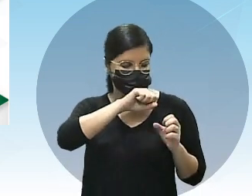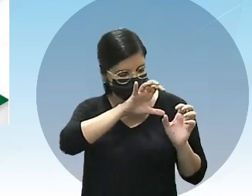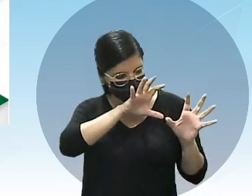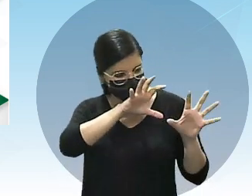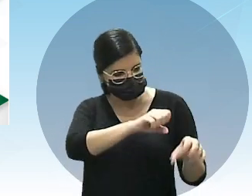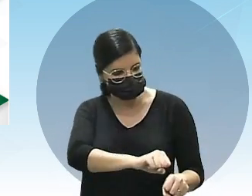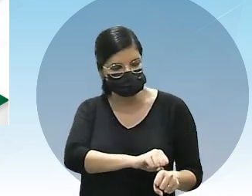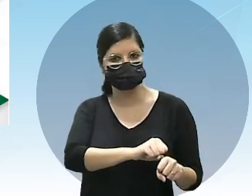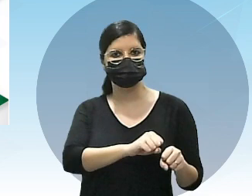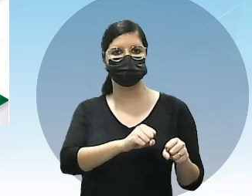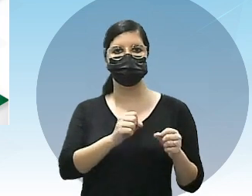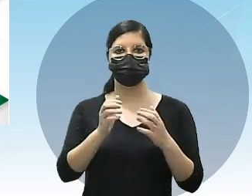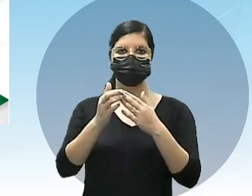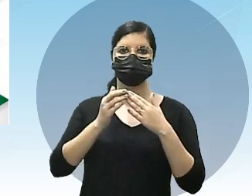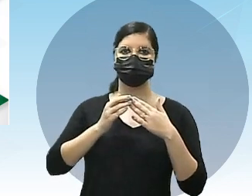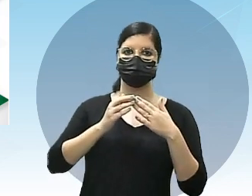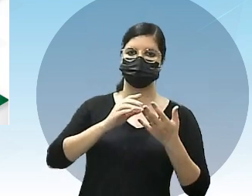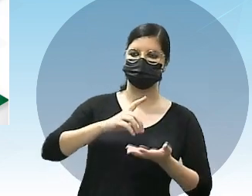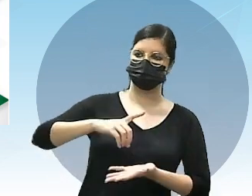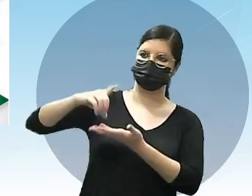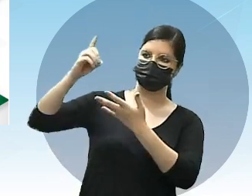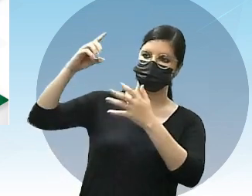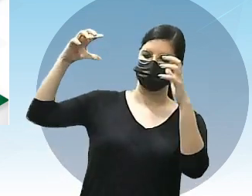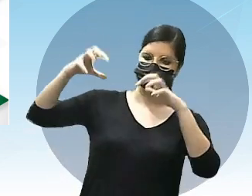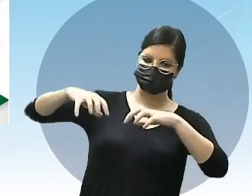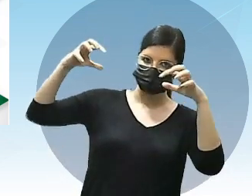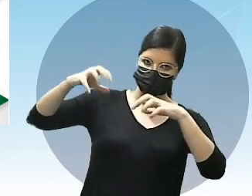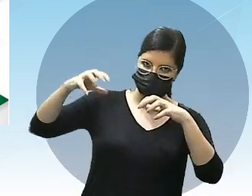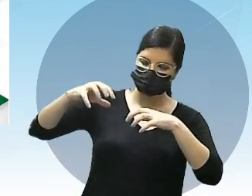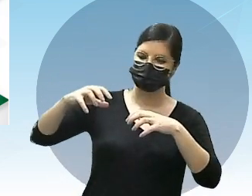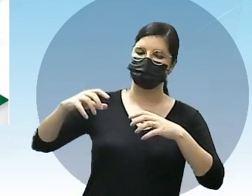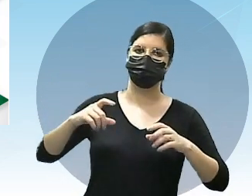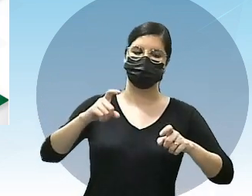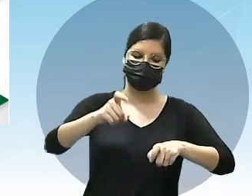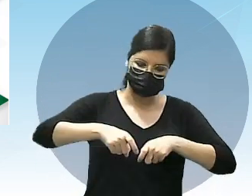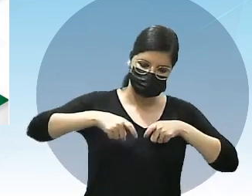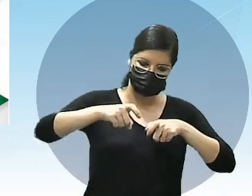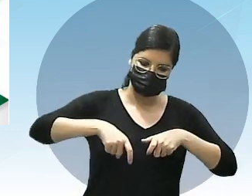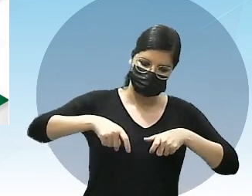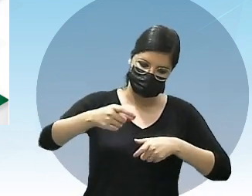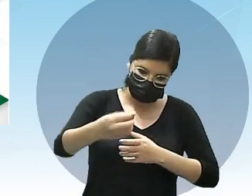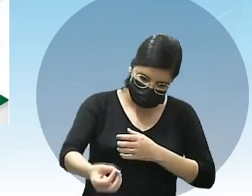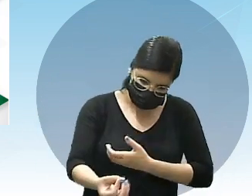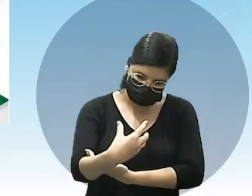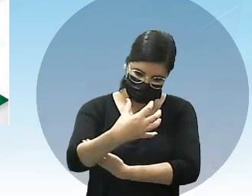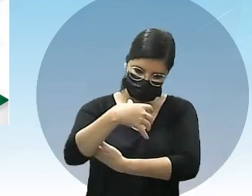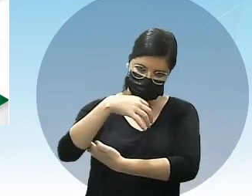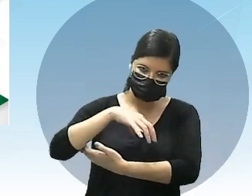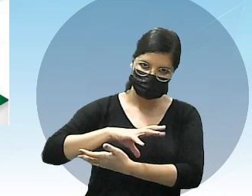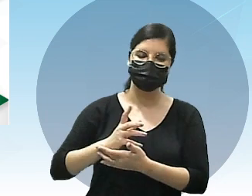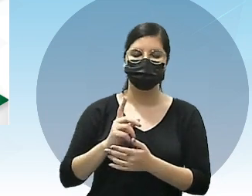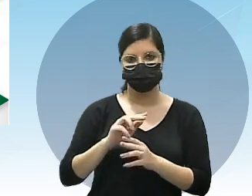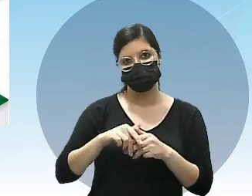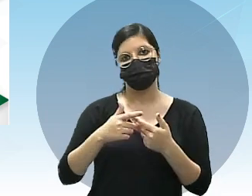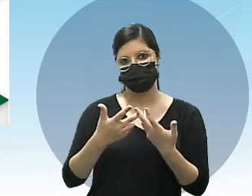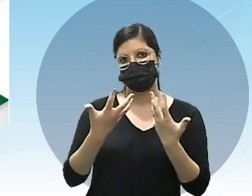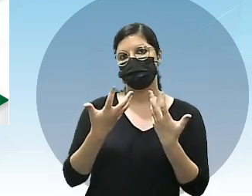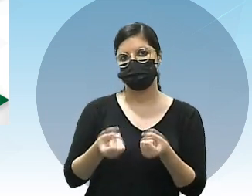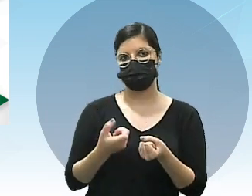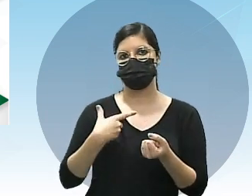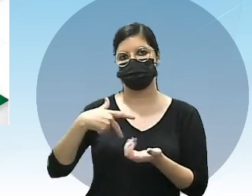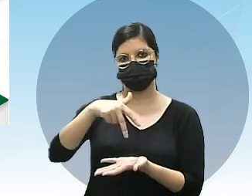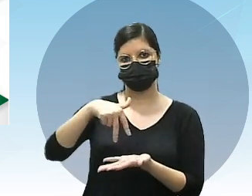pode vendo que chovesse para poder ter lavoura para aquilo que foi plantado na ser Então tudo isso era Expresso às vezes através